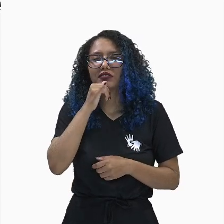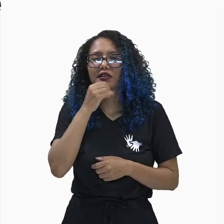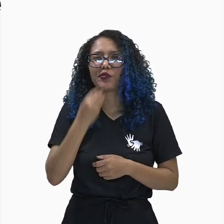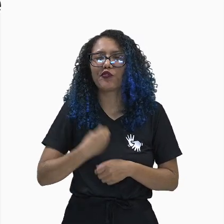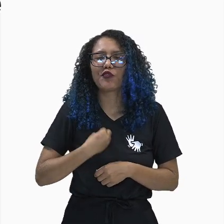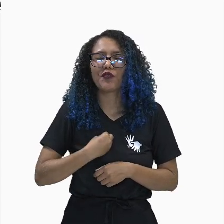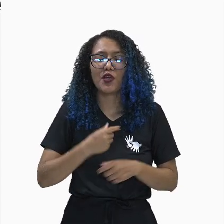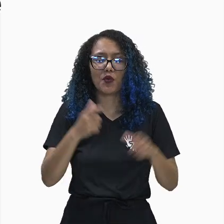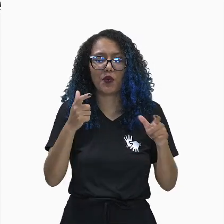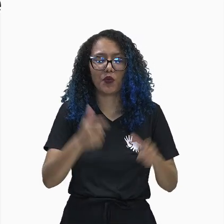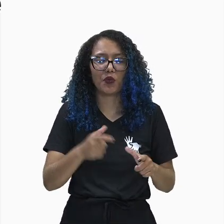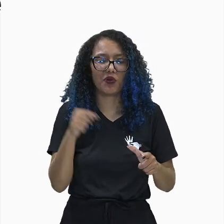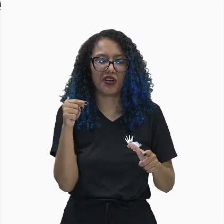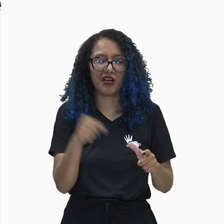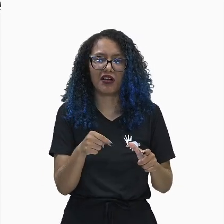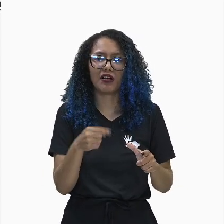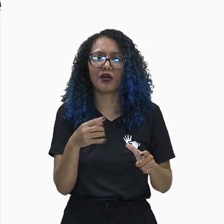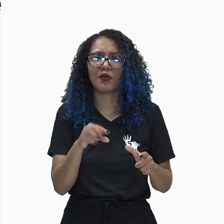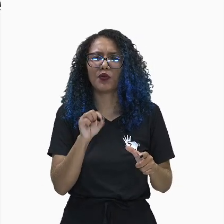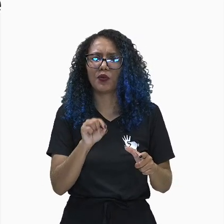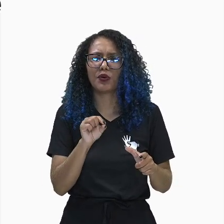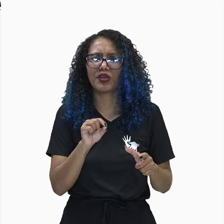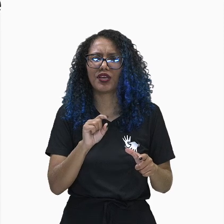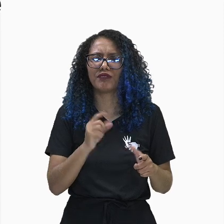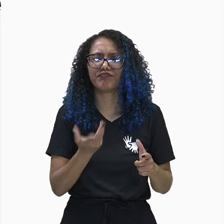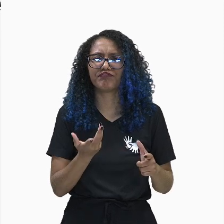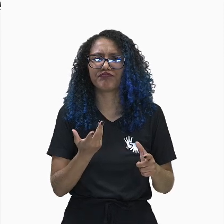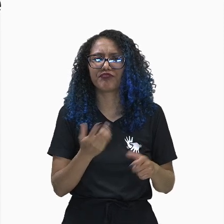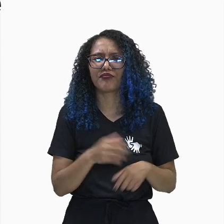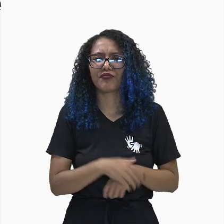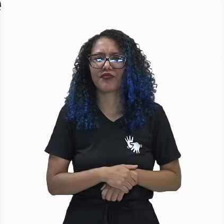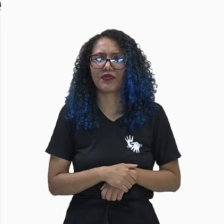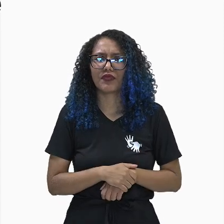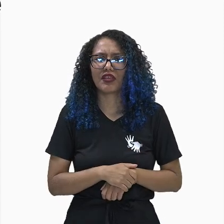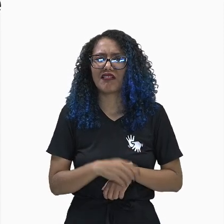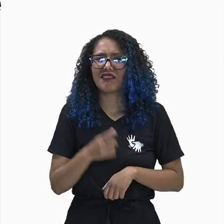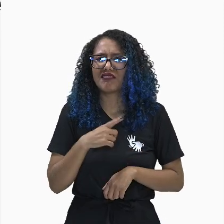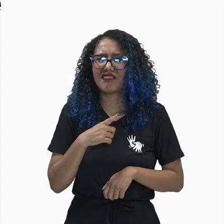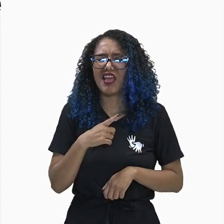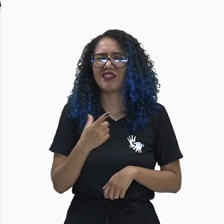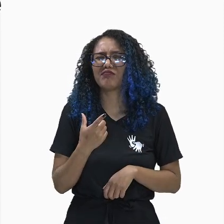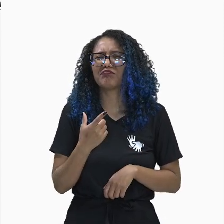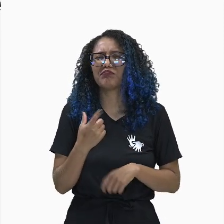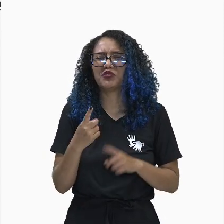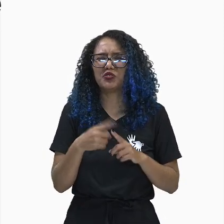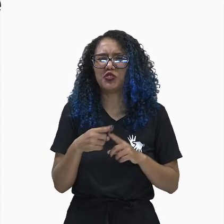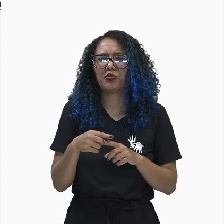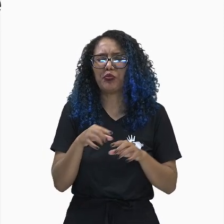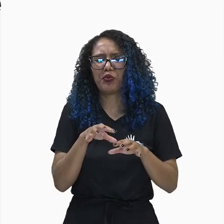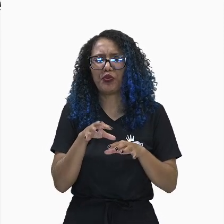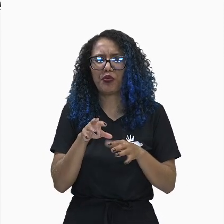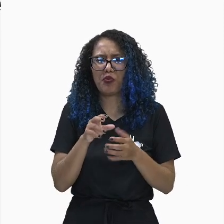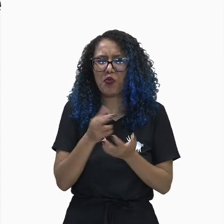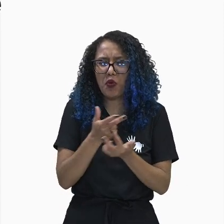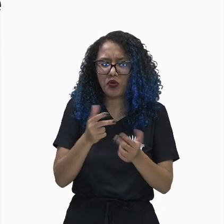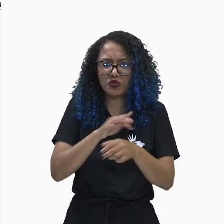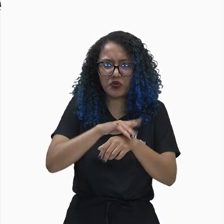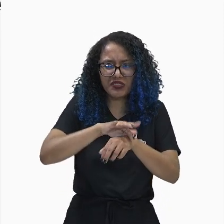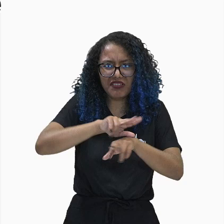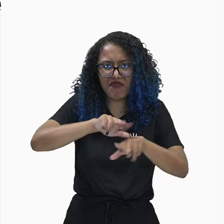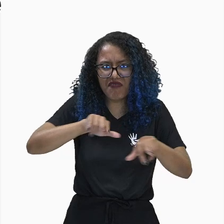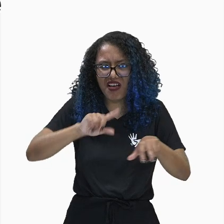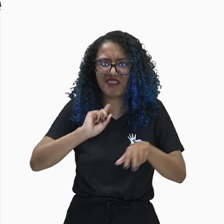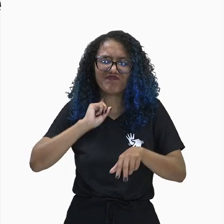que você tem uma alta concentração de particulados, né? Então, essa poluição do ar